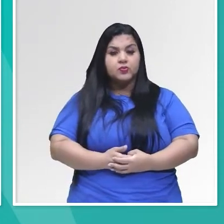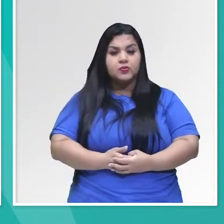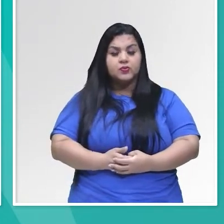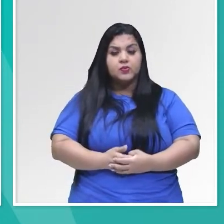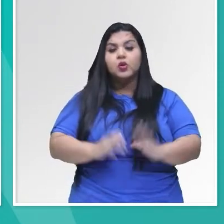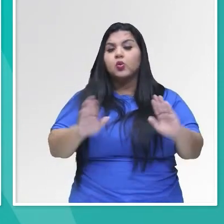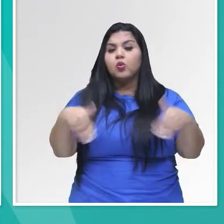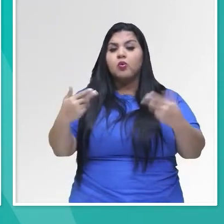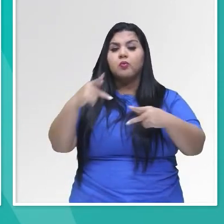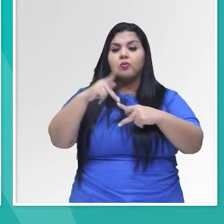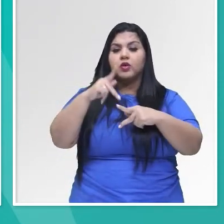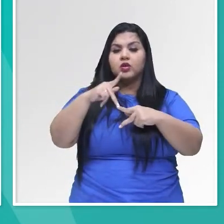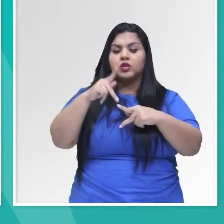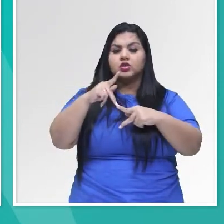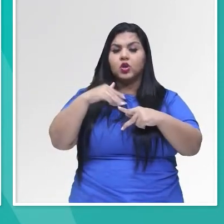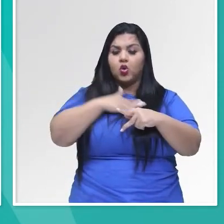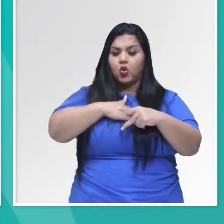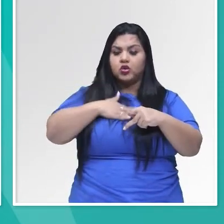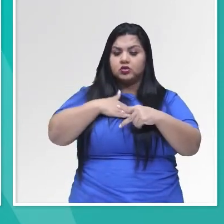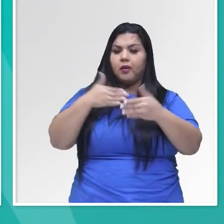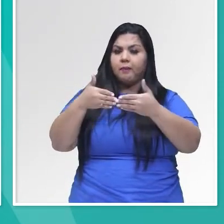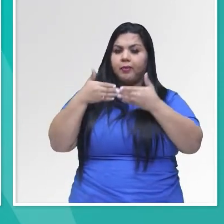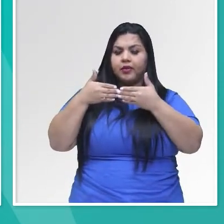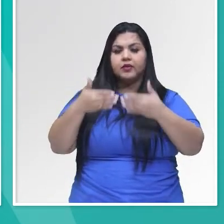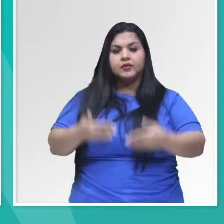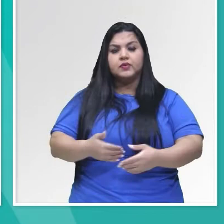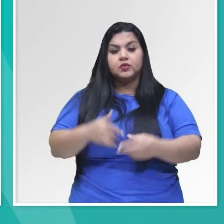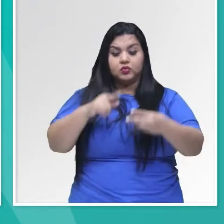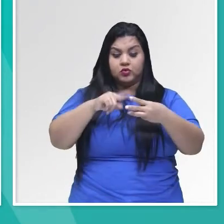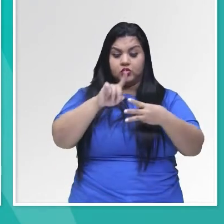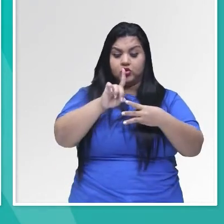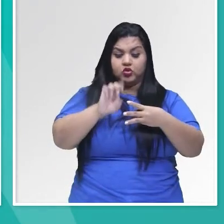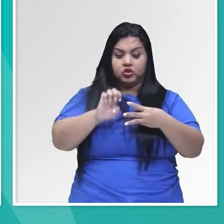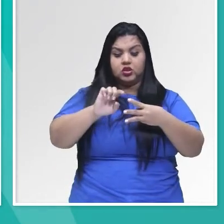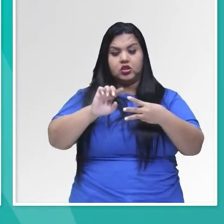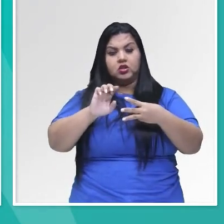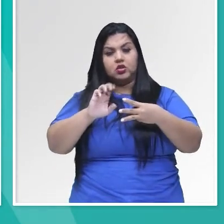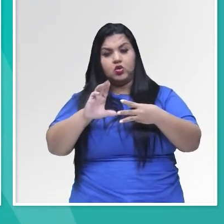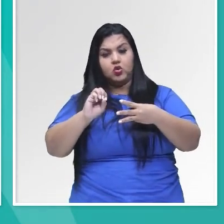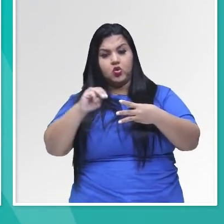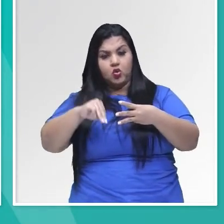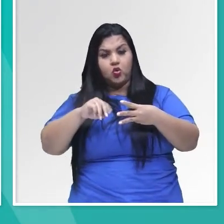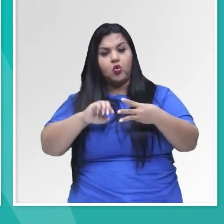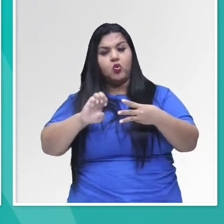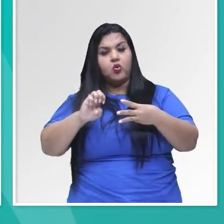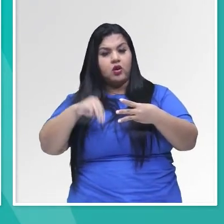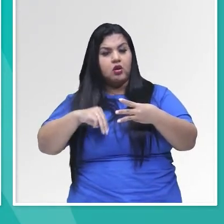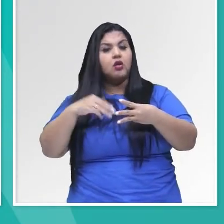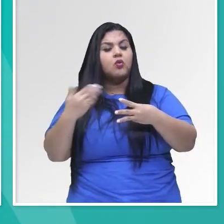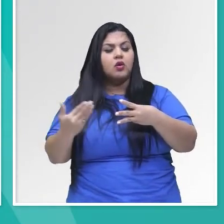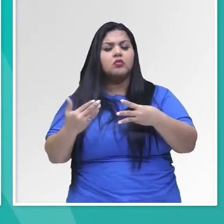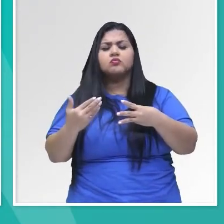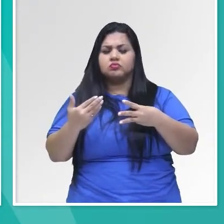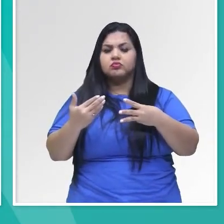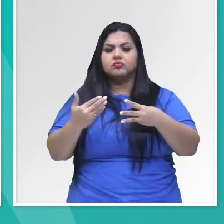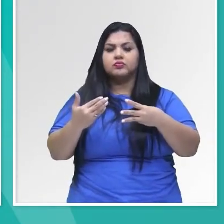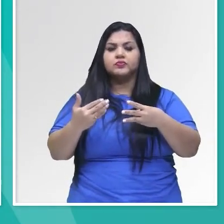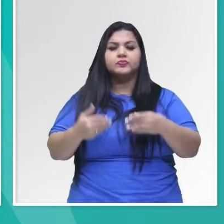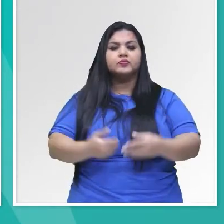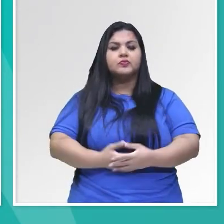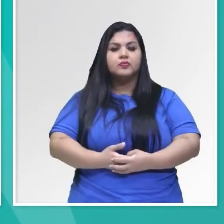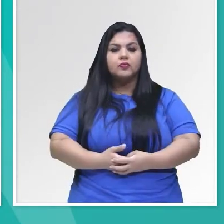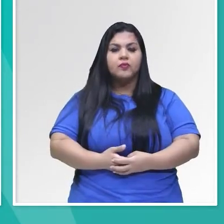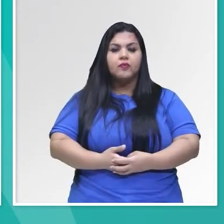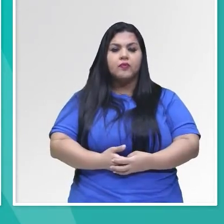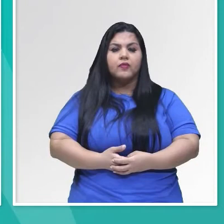Qual preposição o verbo gostar pede? Vamos lá. O de, o com ou o em? Coloca aí uma frase, completa a frase. O